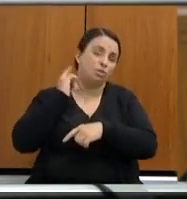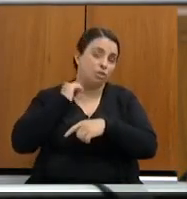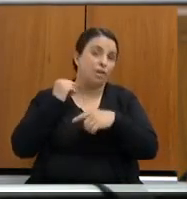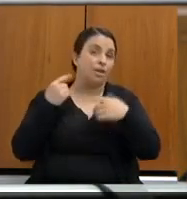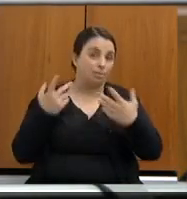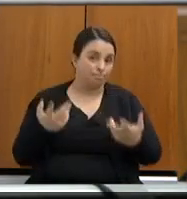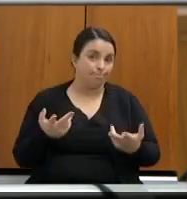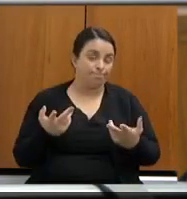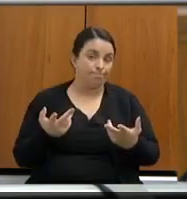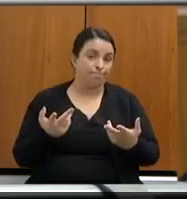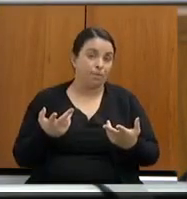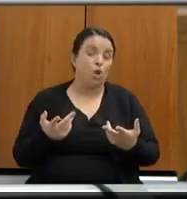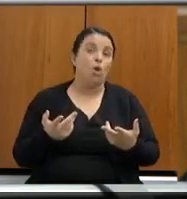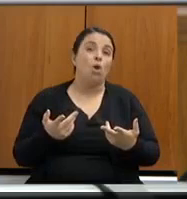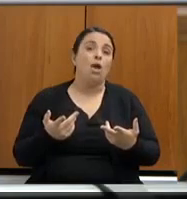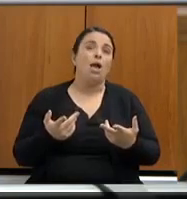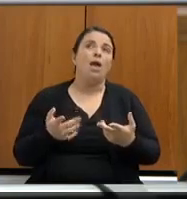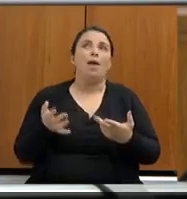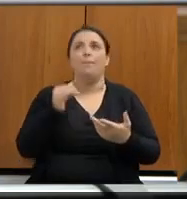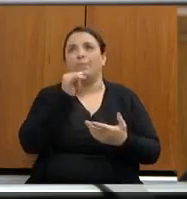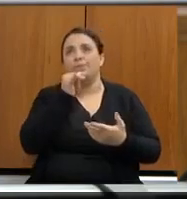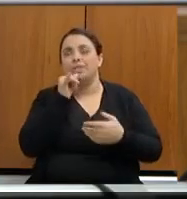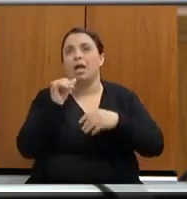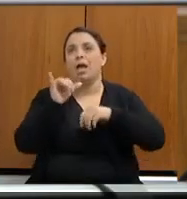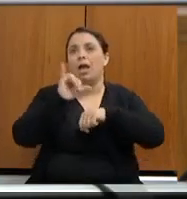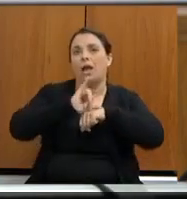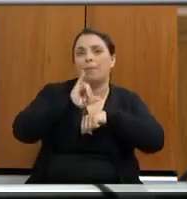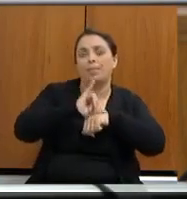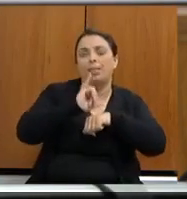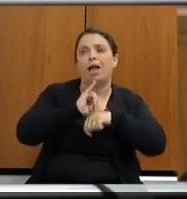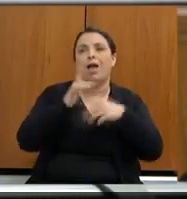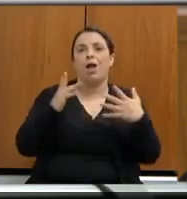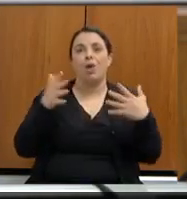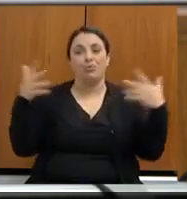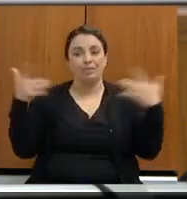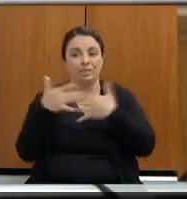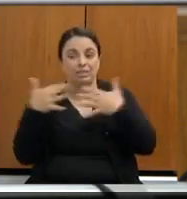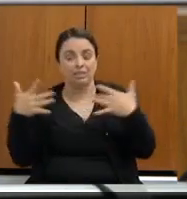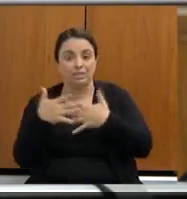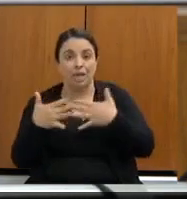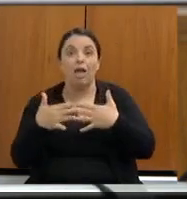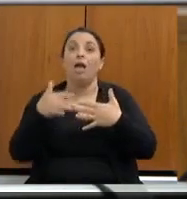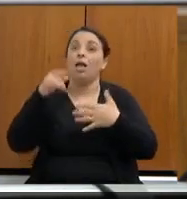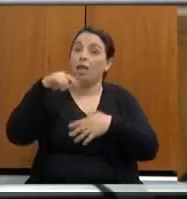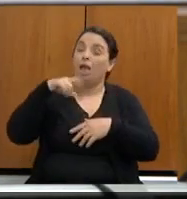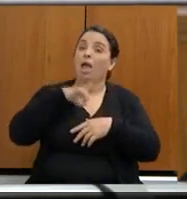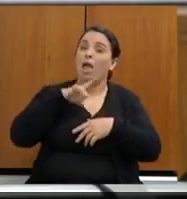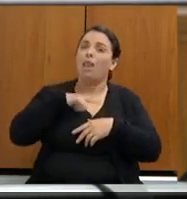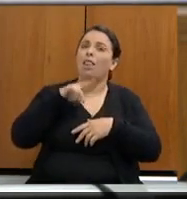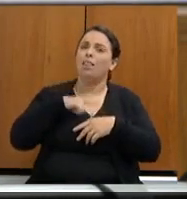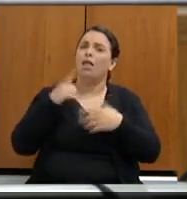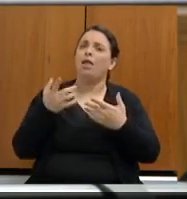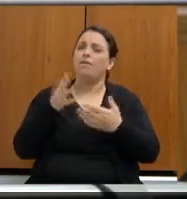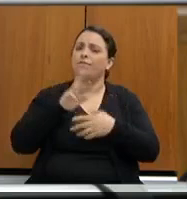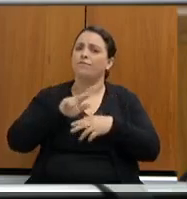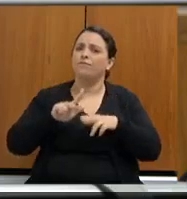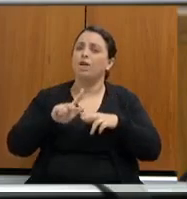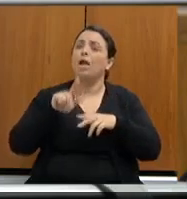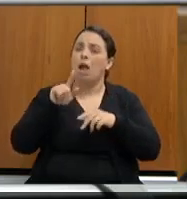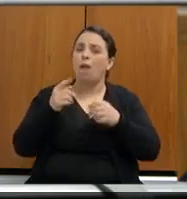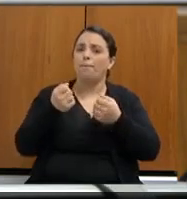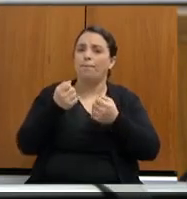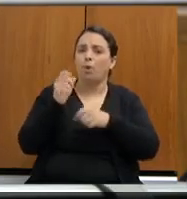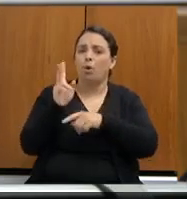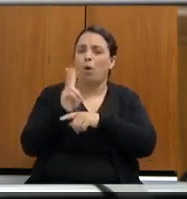normalmente os grandes centros capital e das grandes cidades Elas costumam ter esses equipamentos mas a violência